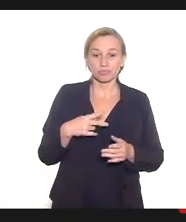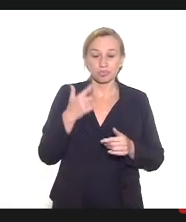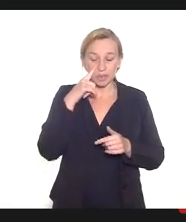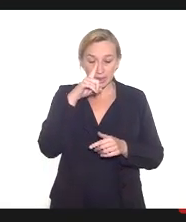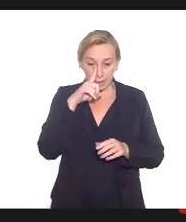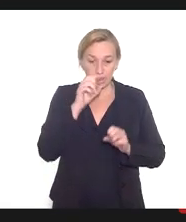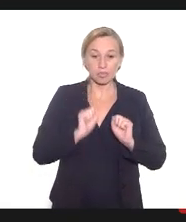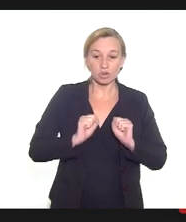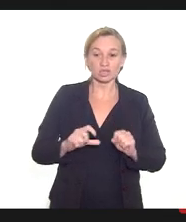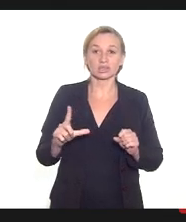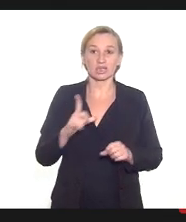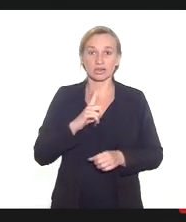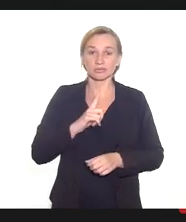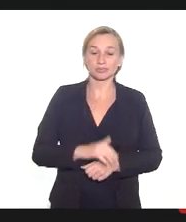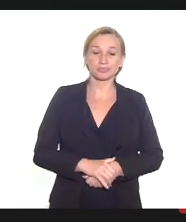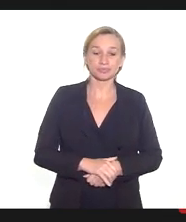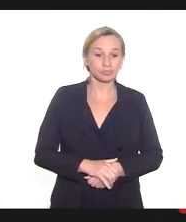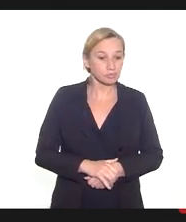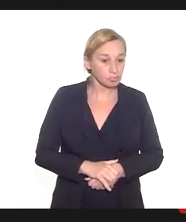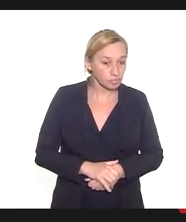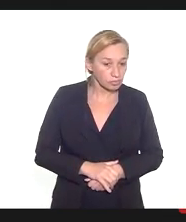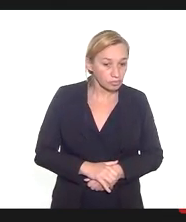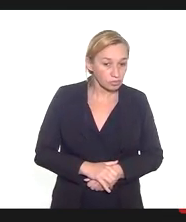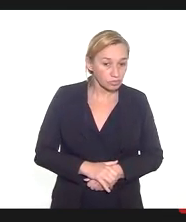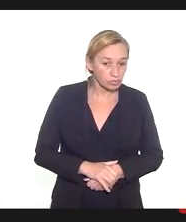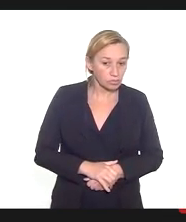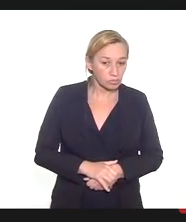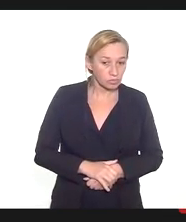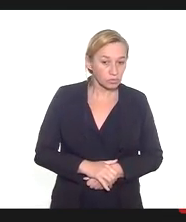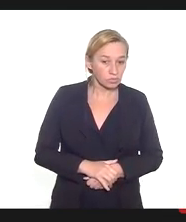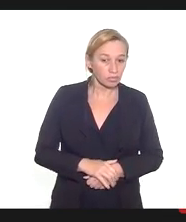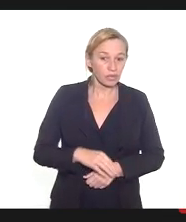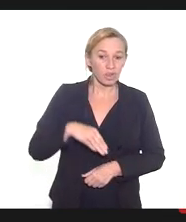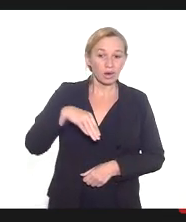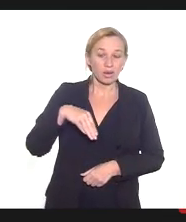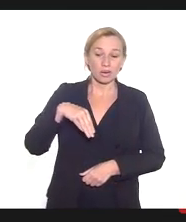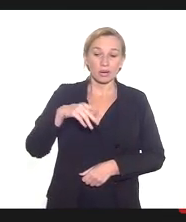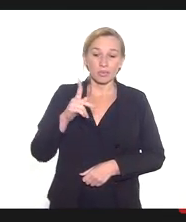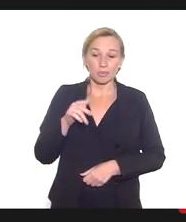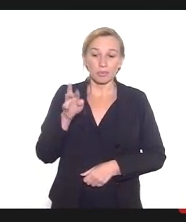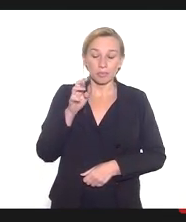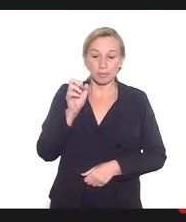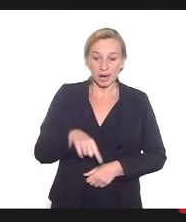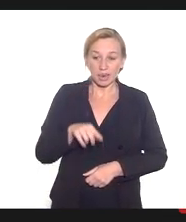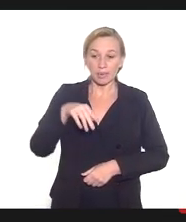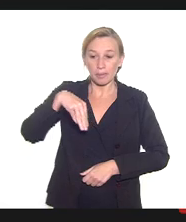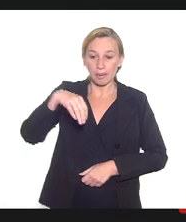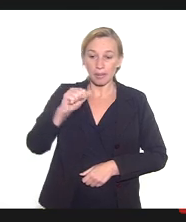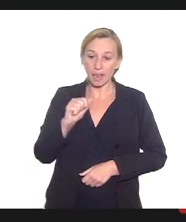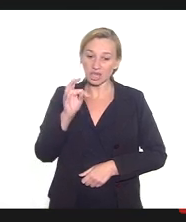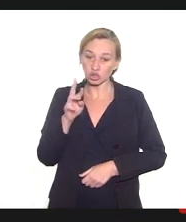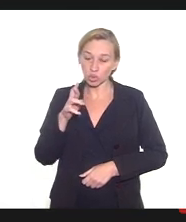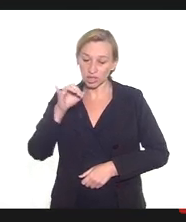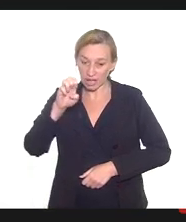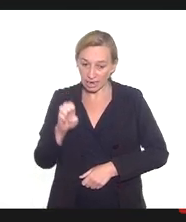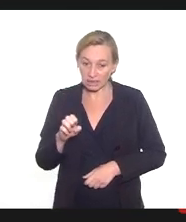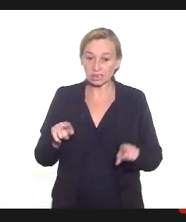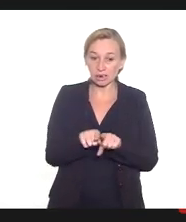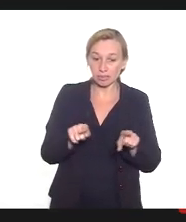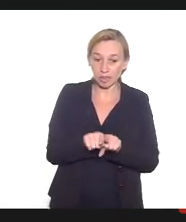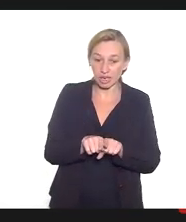e até acho que não pensa que só pela prematuridade mesmo recém-nascidos a termo tem uma demissão